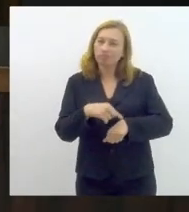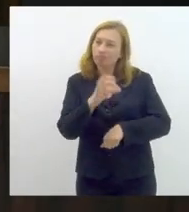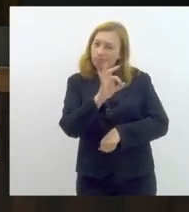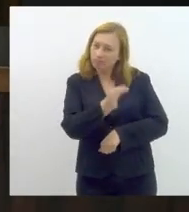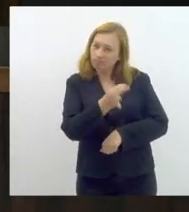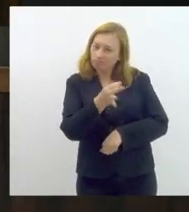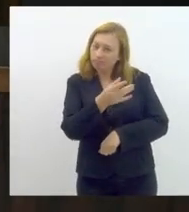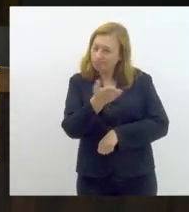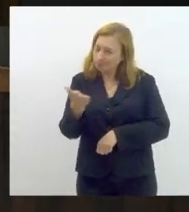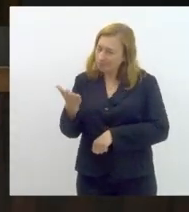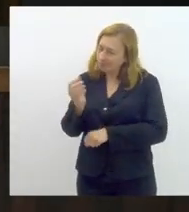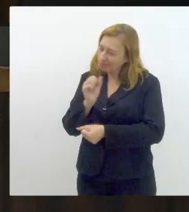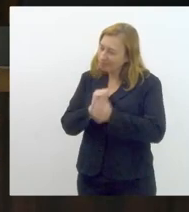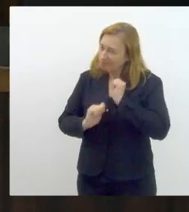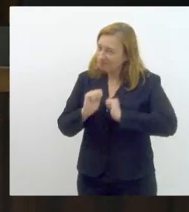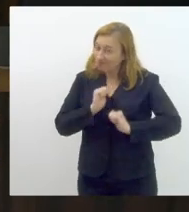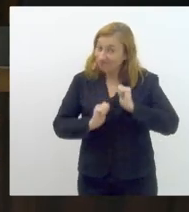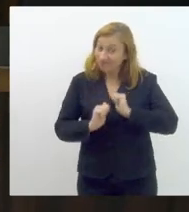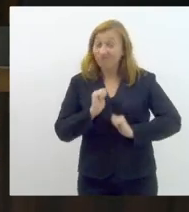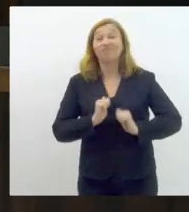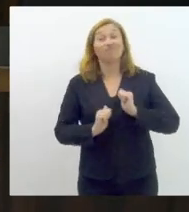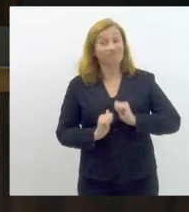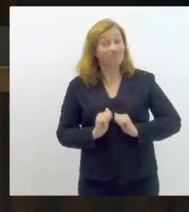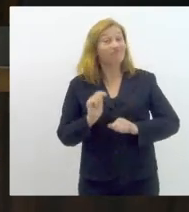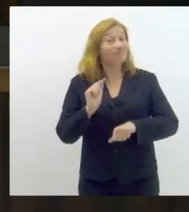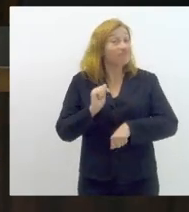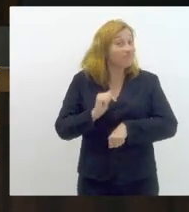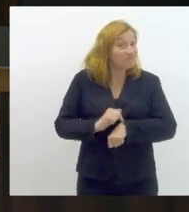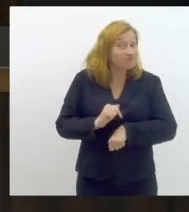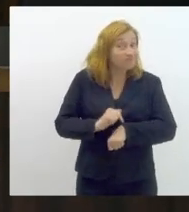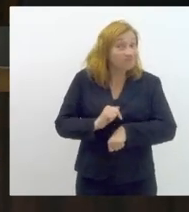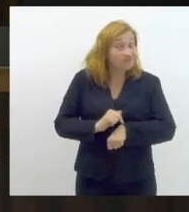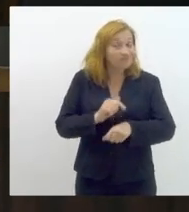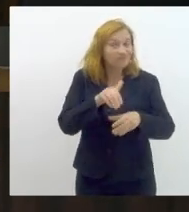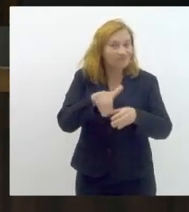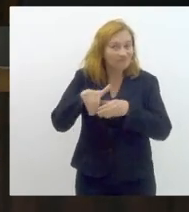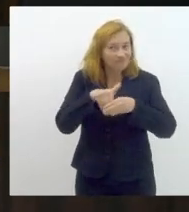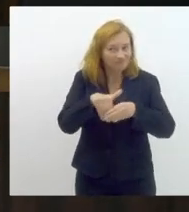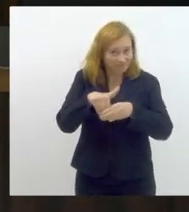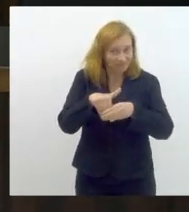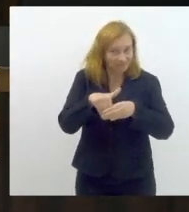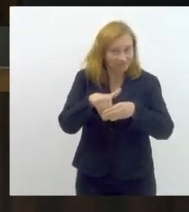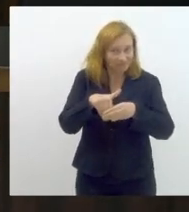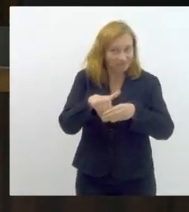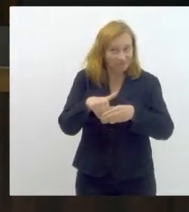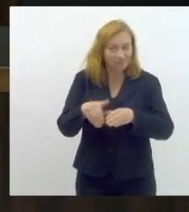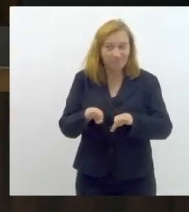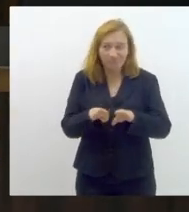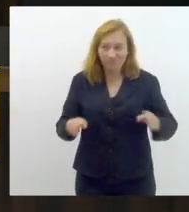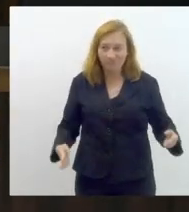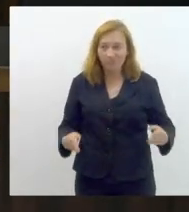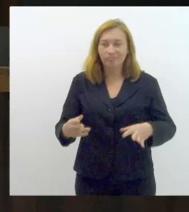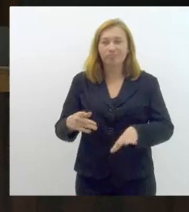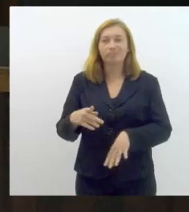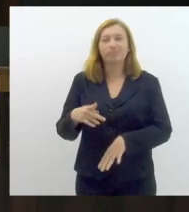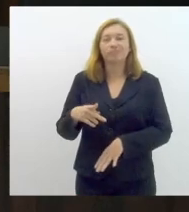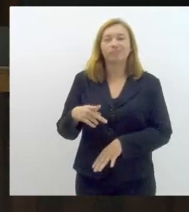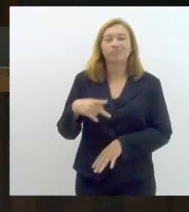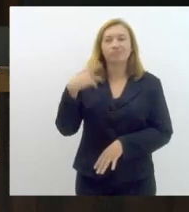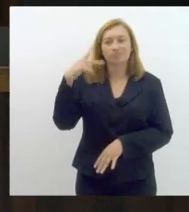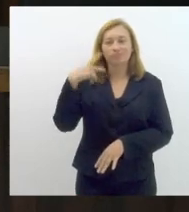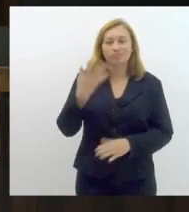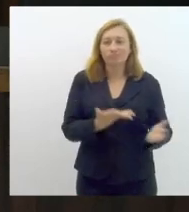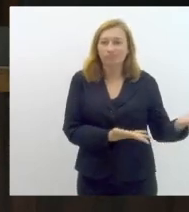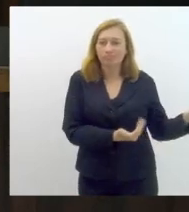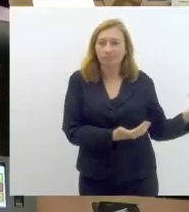sei que todos estão ansiosos e ansiosas, que é o momento da eleição para a mesa diretora do Parlamento Juvenil. Vai